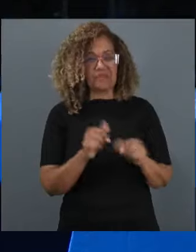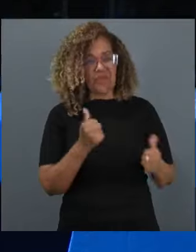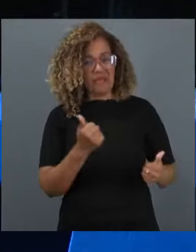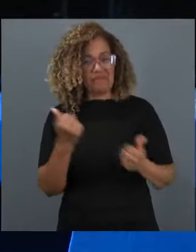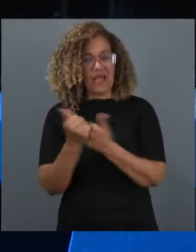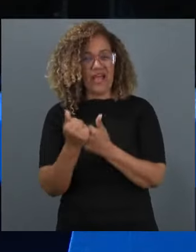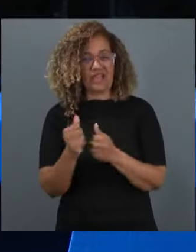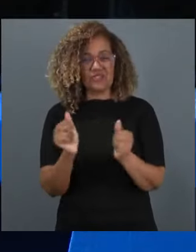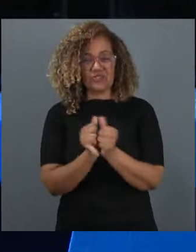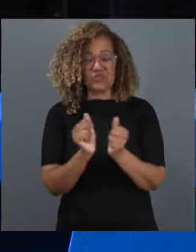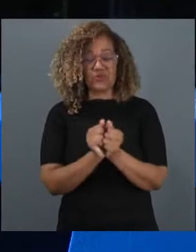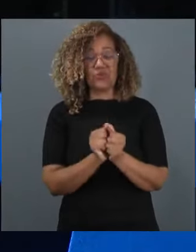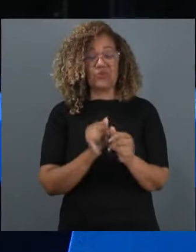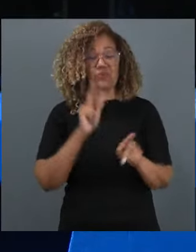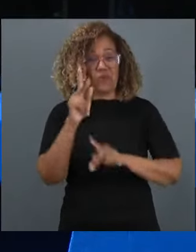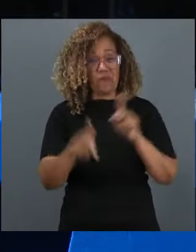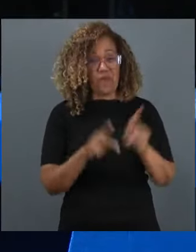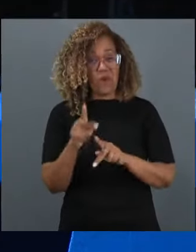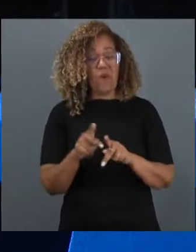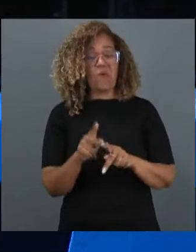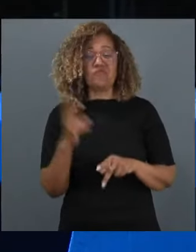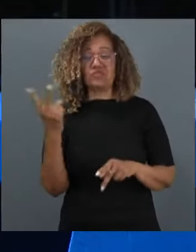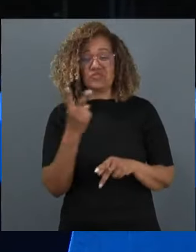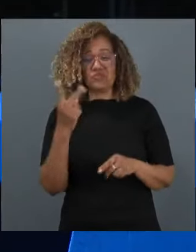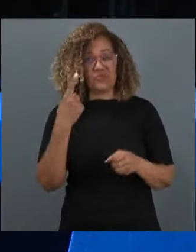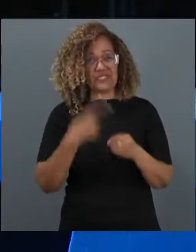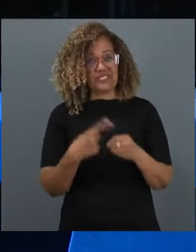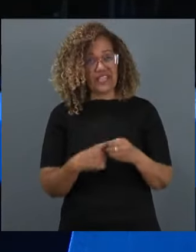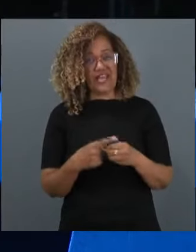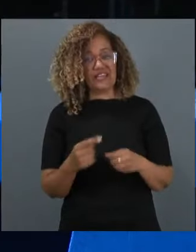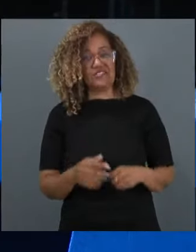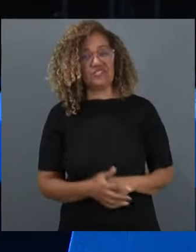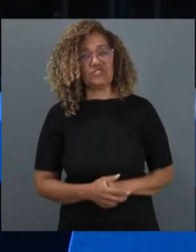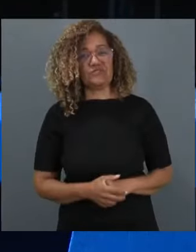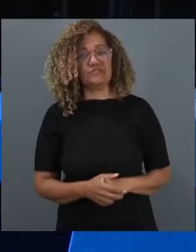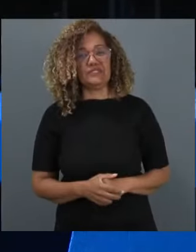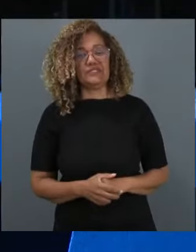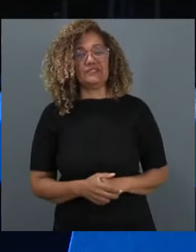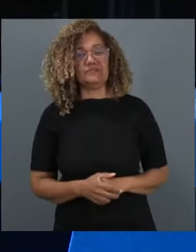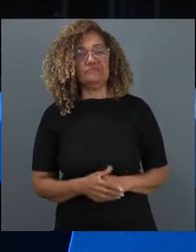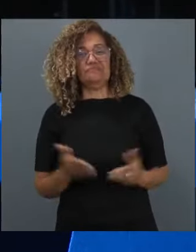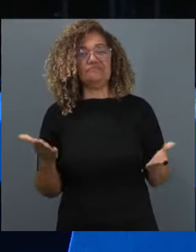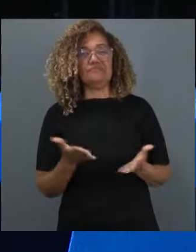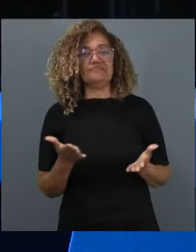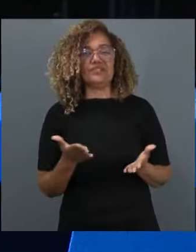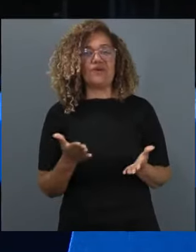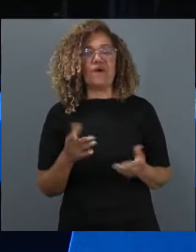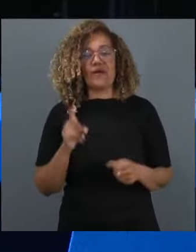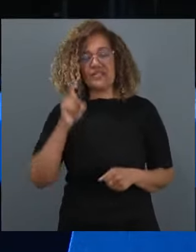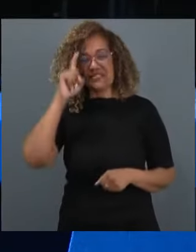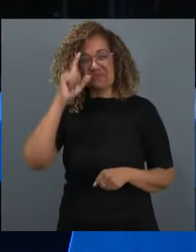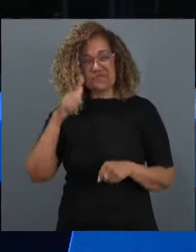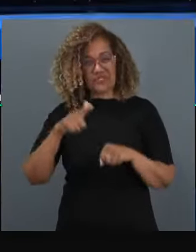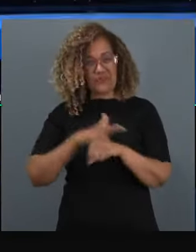lá de Tuntum, como também de Itaipava. Eu passo a palavra ao nosso professor Esperidião Amir.